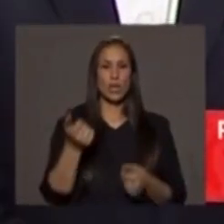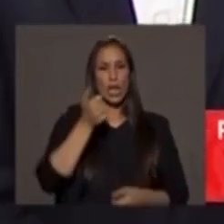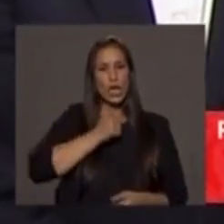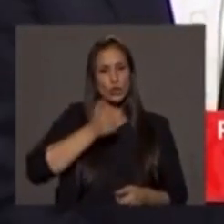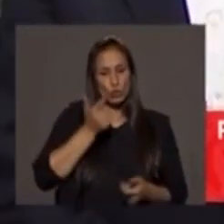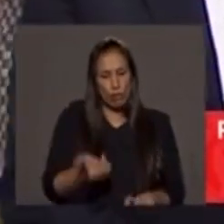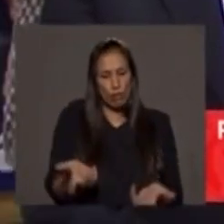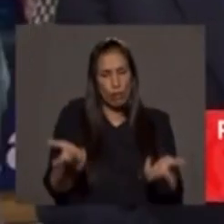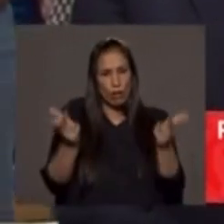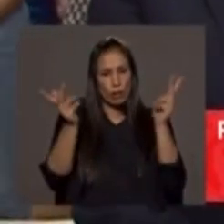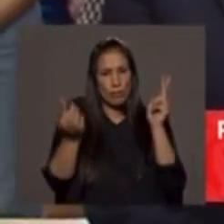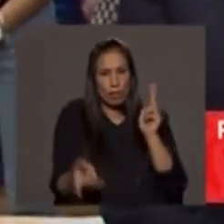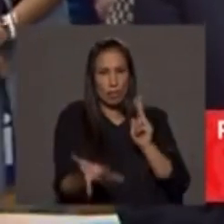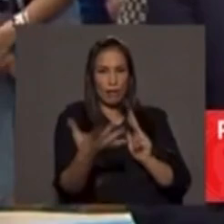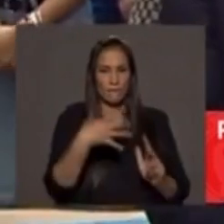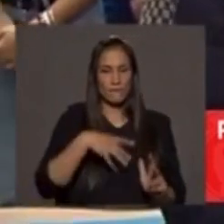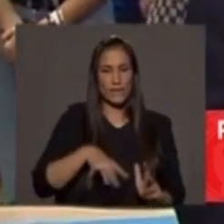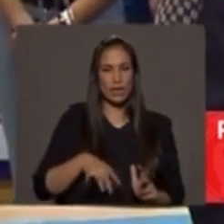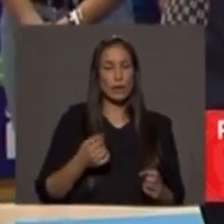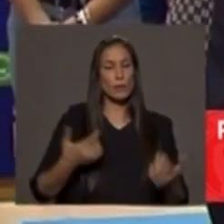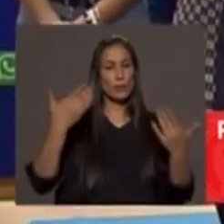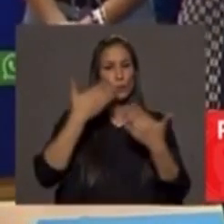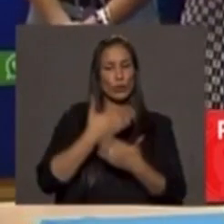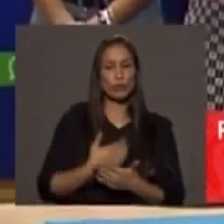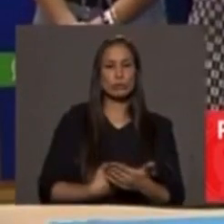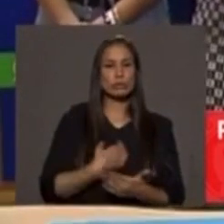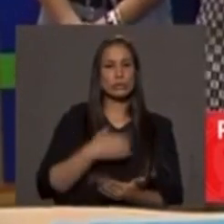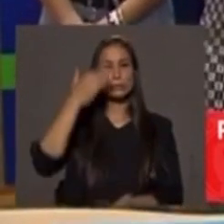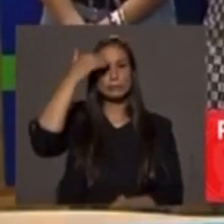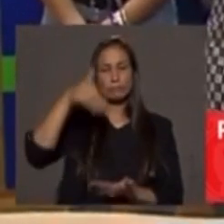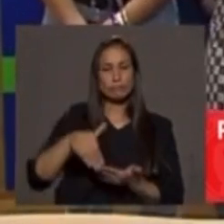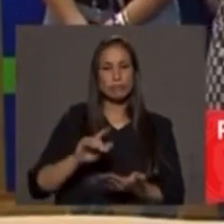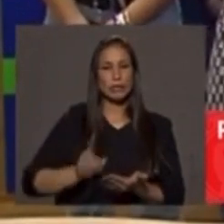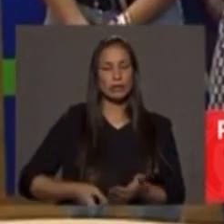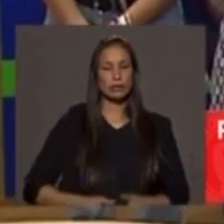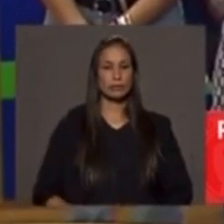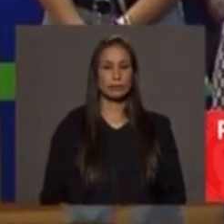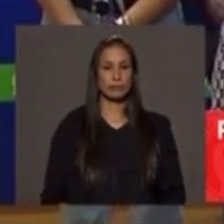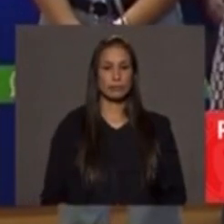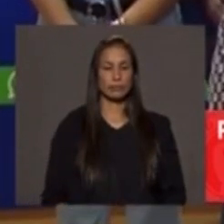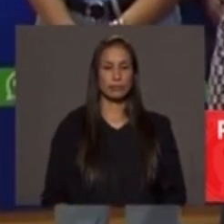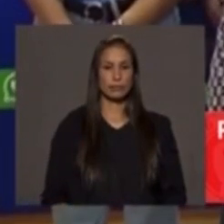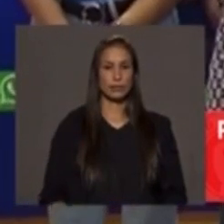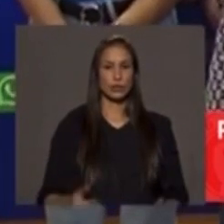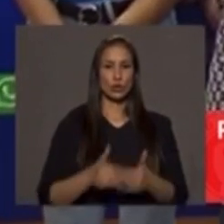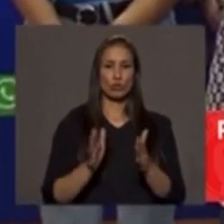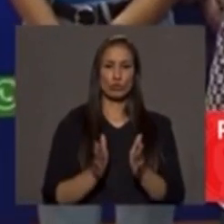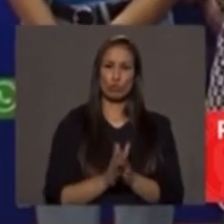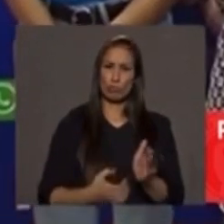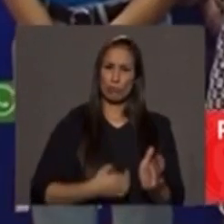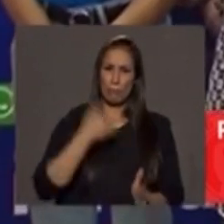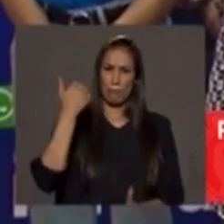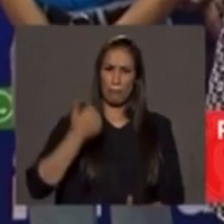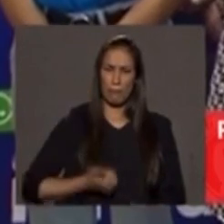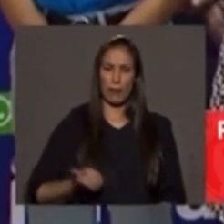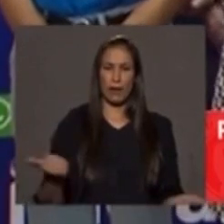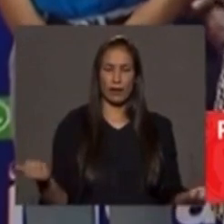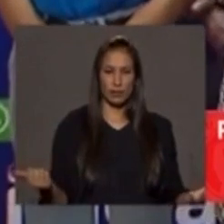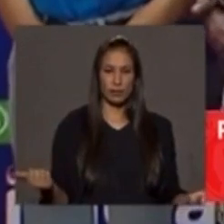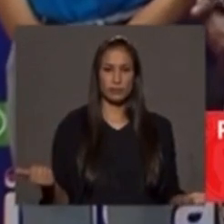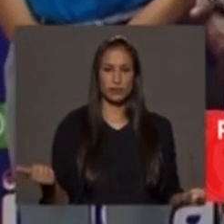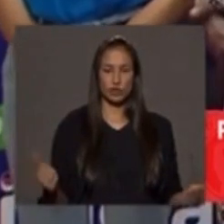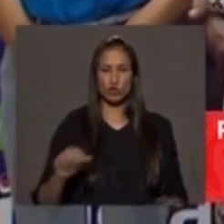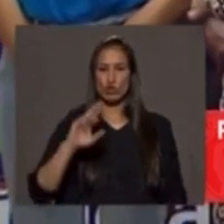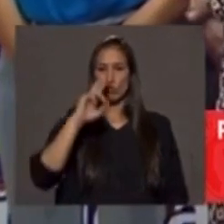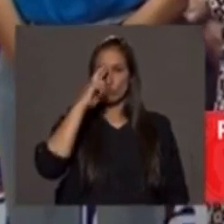Açores. Muito boa noite. Como é que se sente com esta eleição? Sinto-me bem, sentimos todos muito bem. Fizemos um esforço ao longo